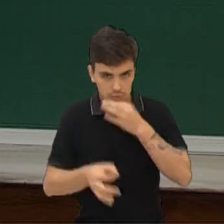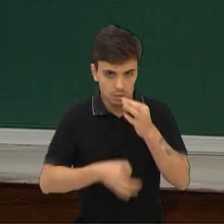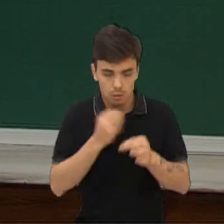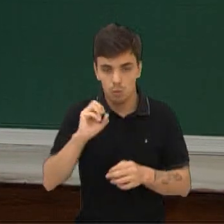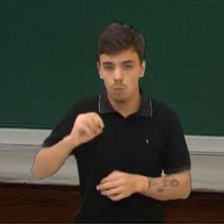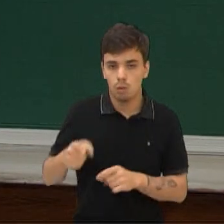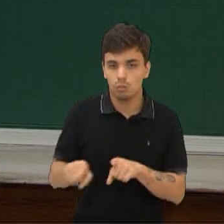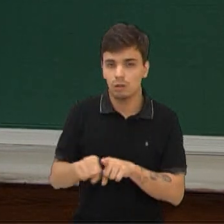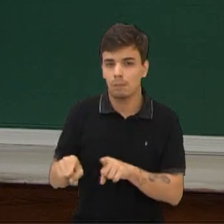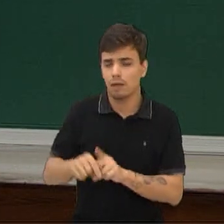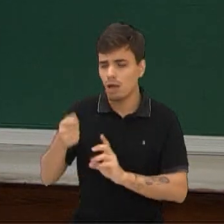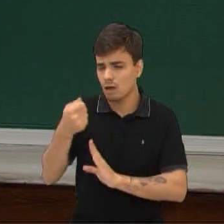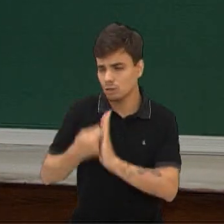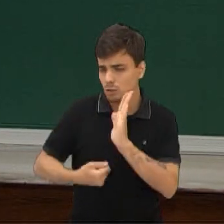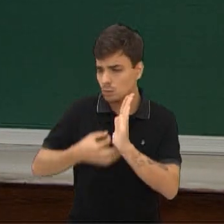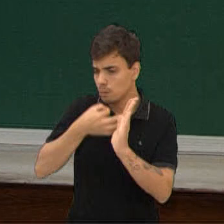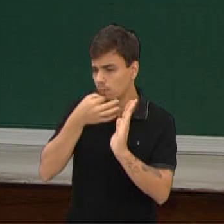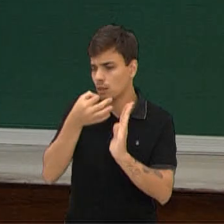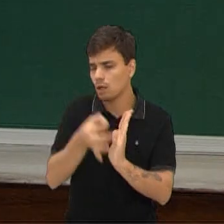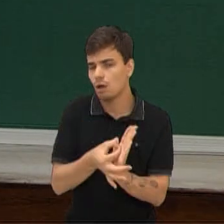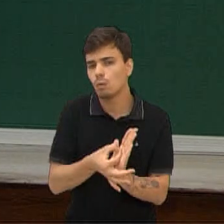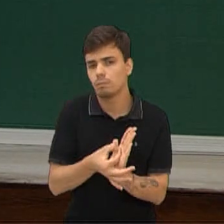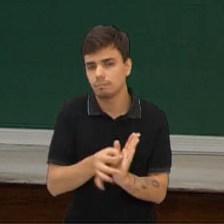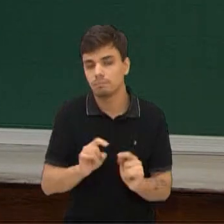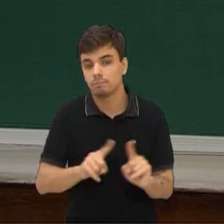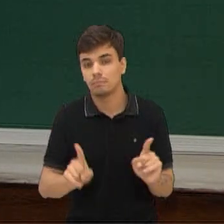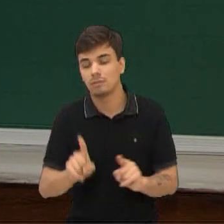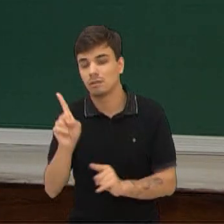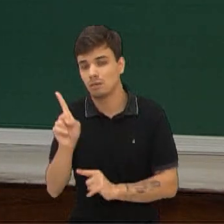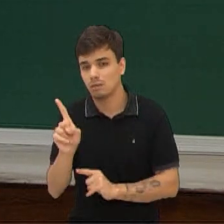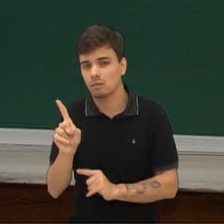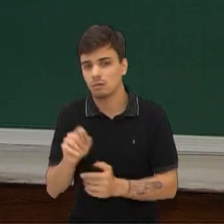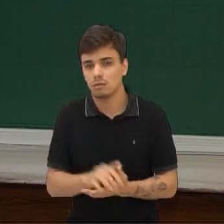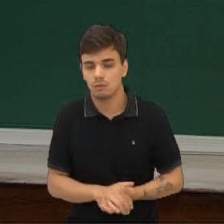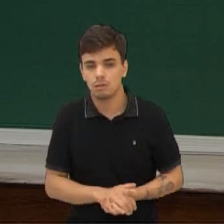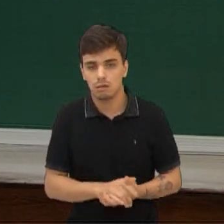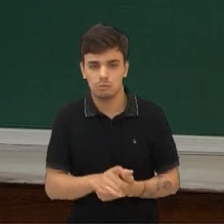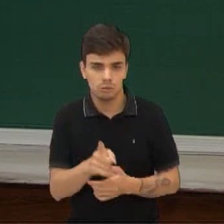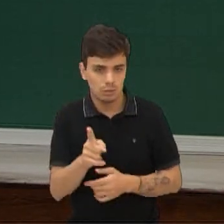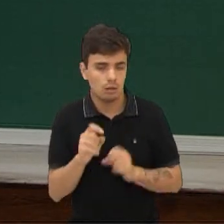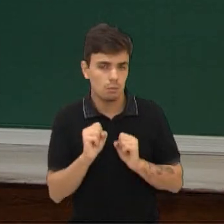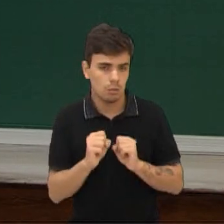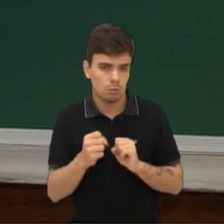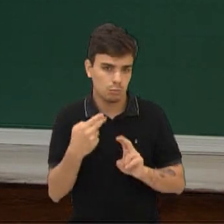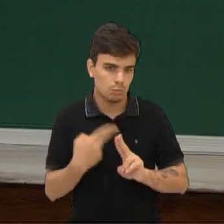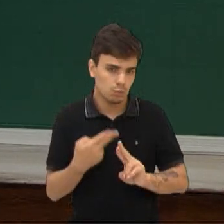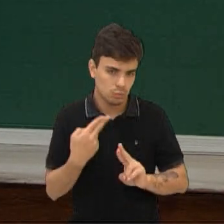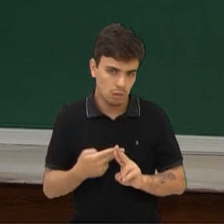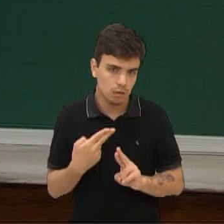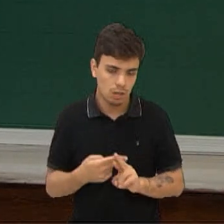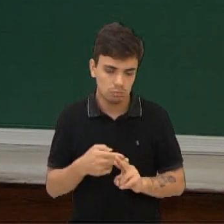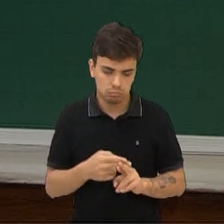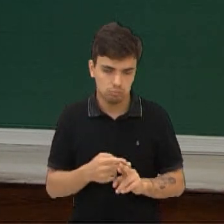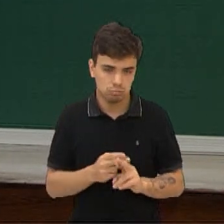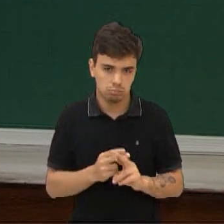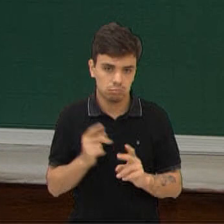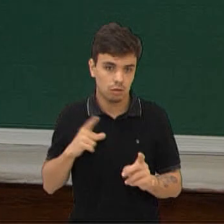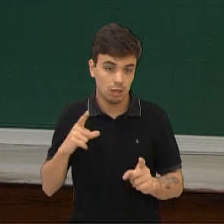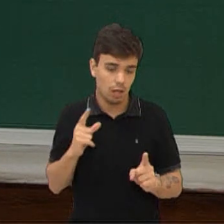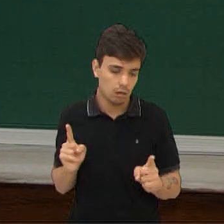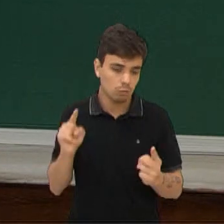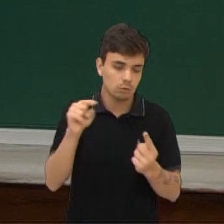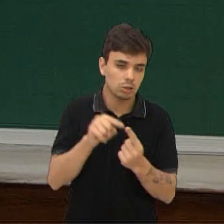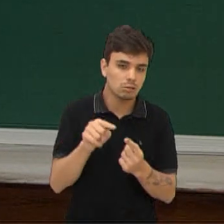repente, um artigo de opinião, mas que aqui é livre para você usar, né? Ela é realmente intencional, tem a ver